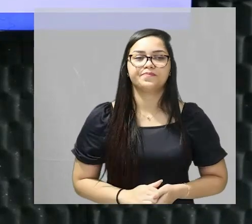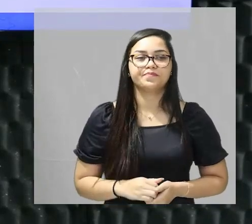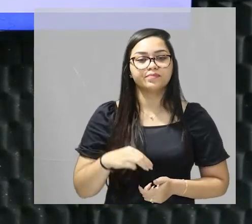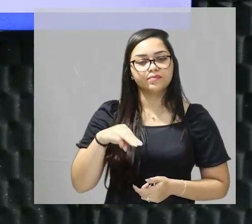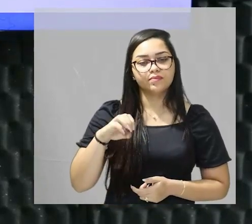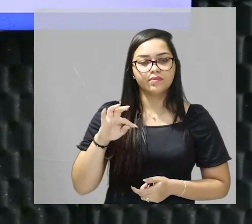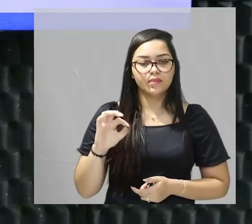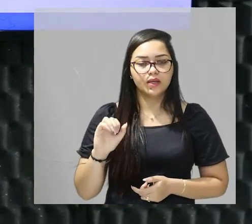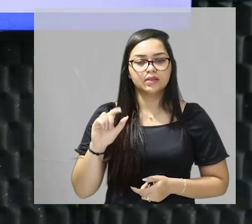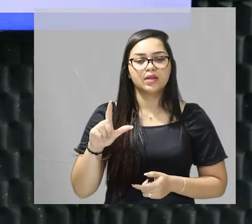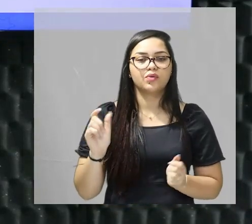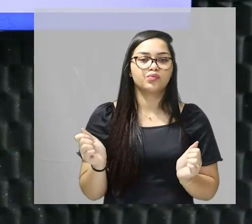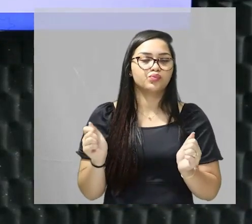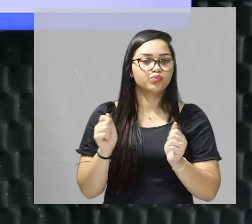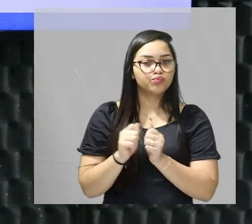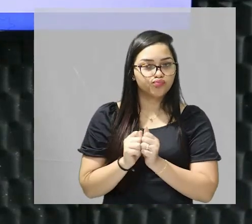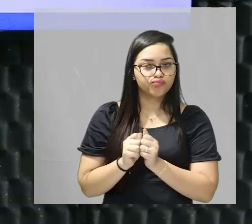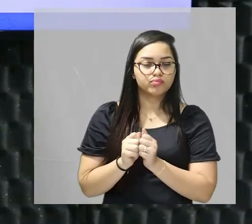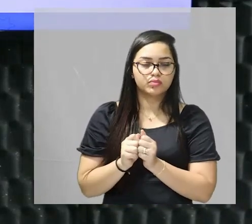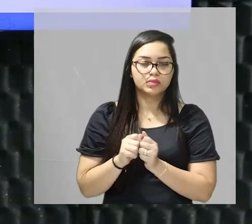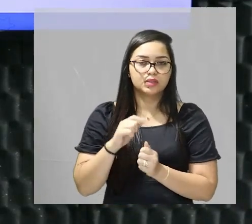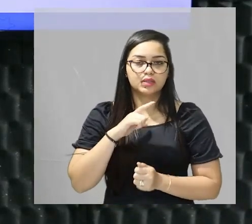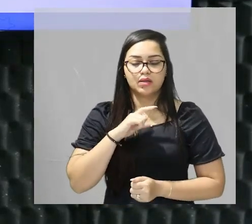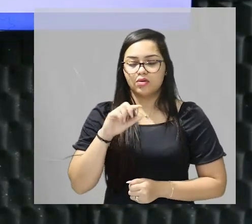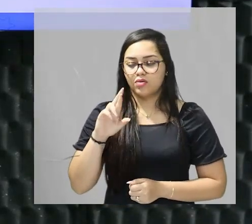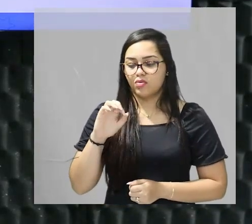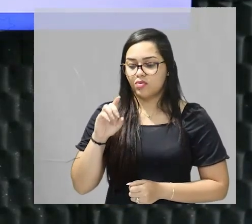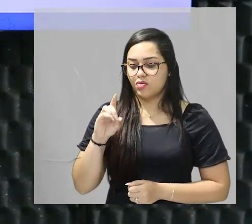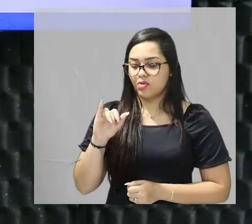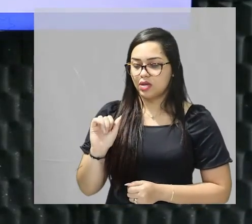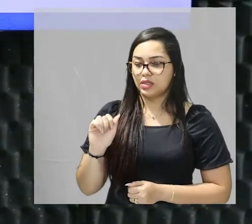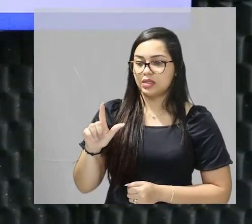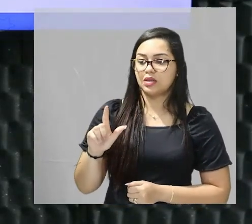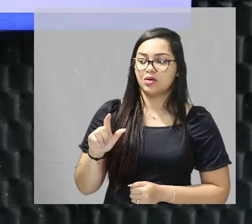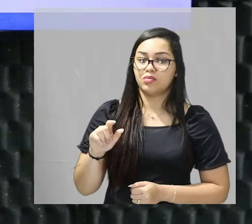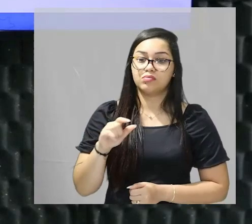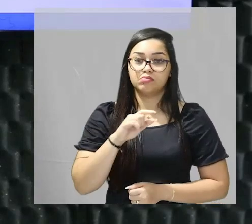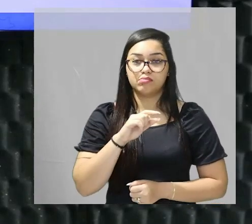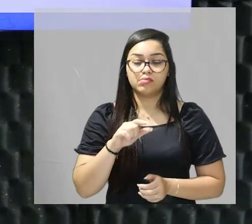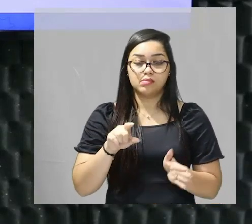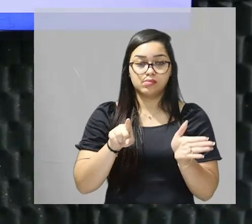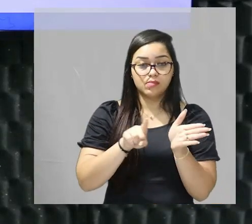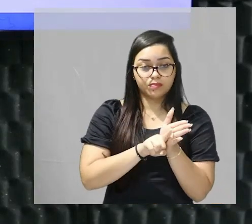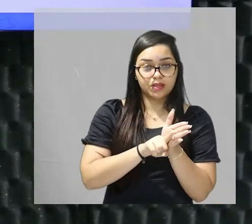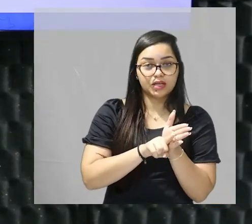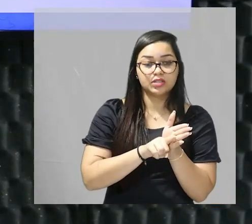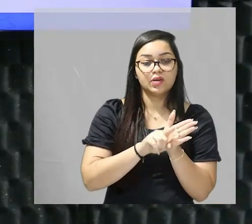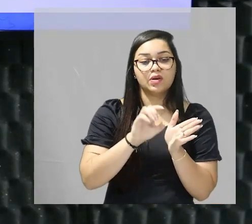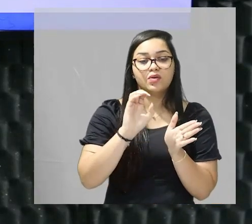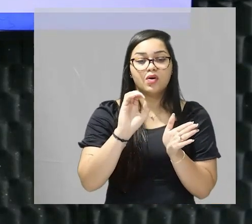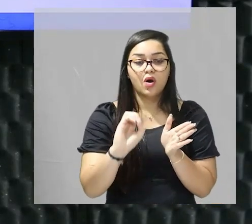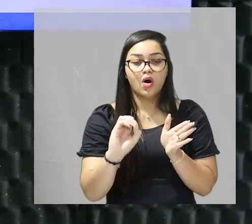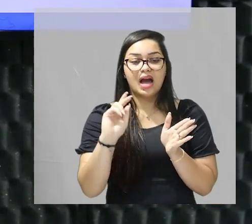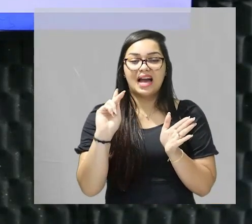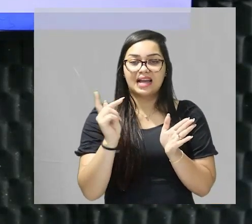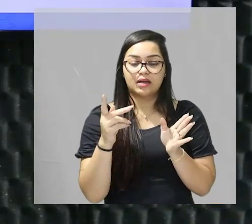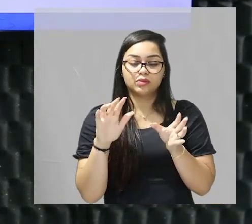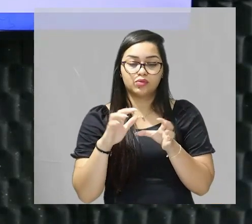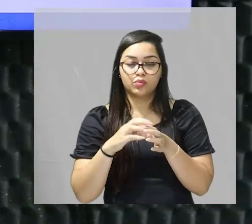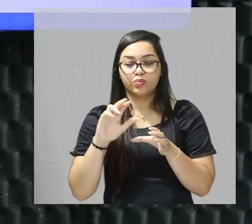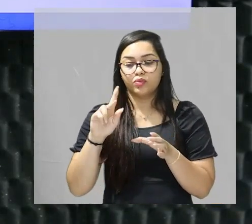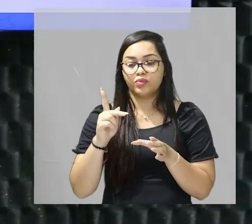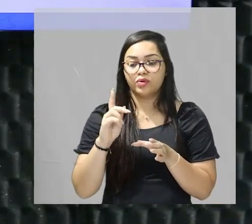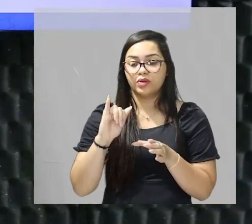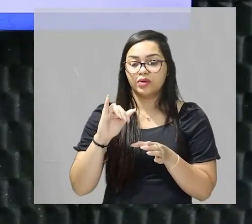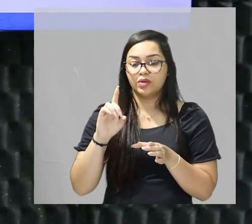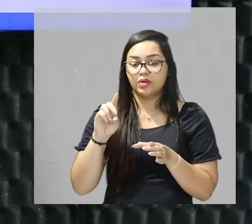com um radical negativo, né? Que é o grupo OH, o grupo hidróxido.